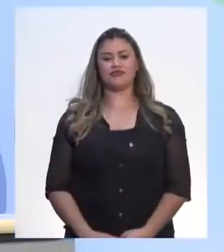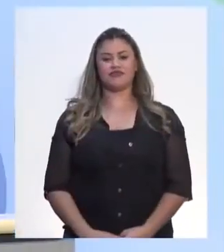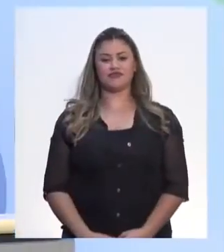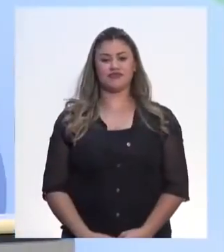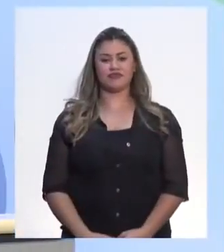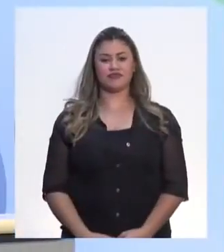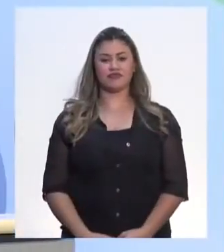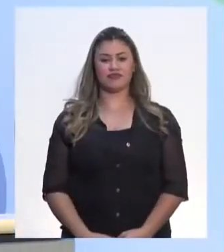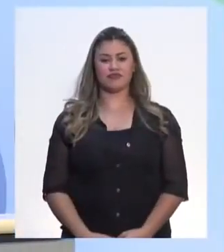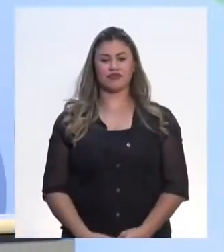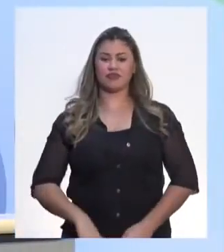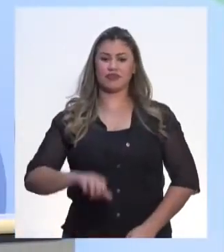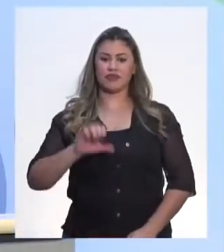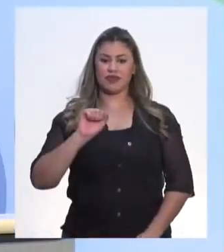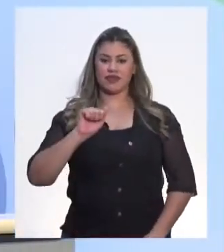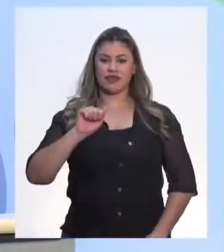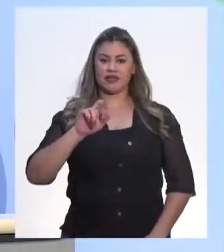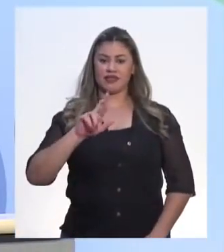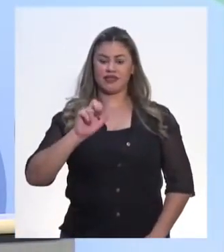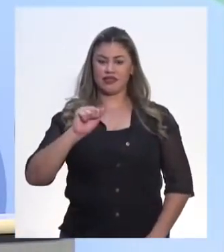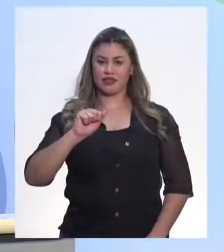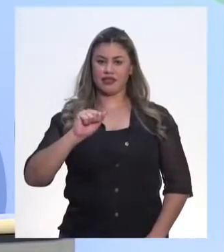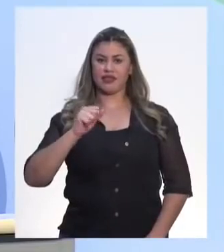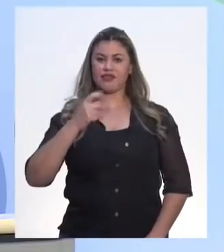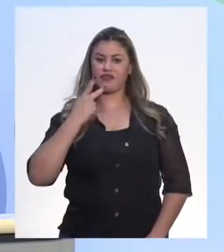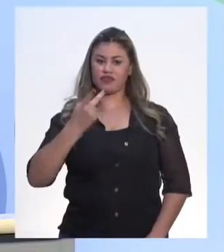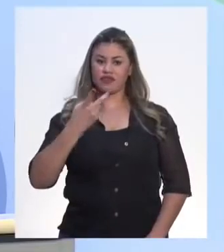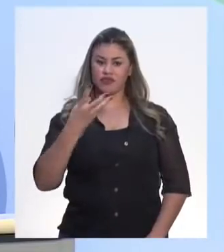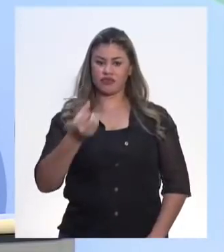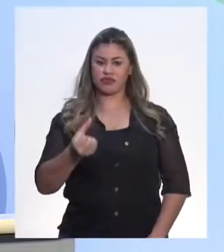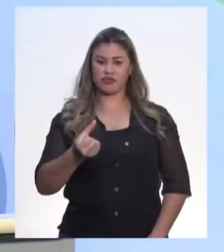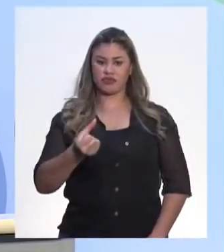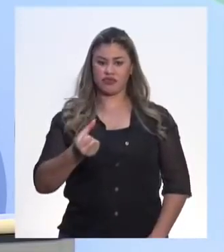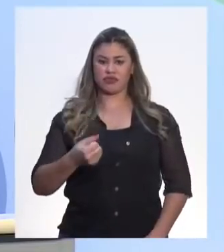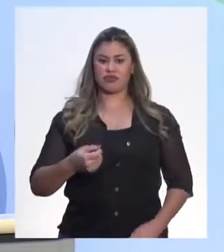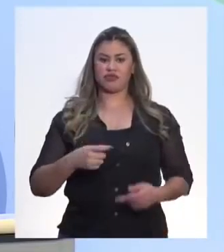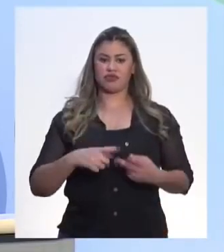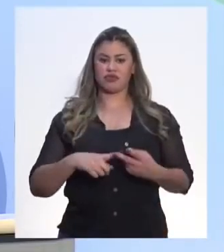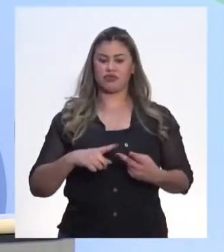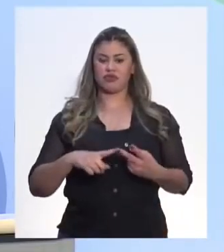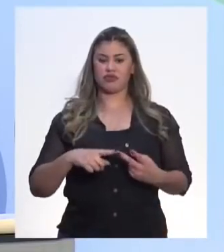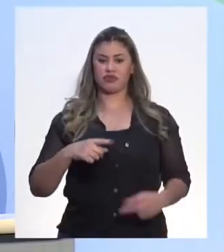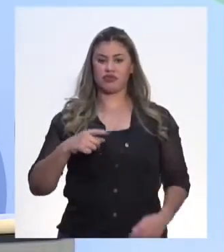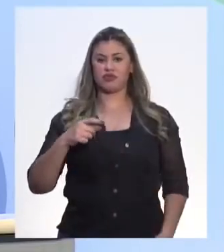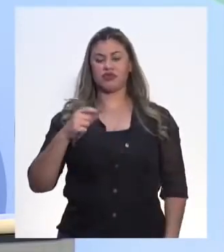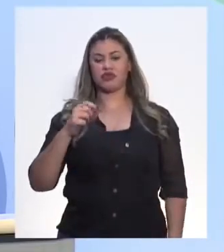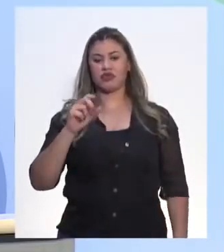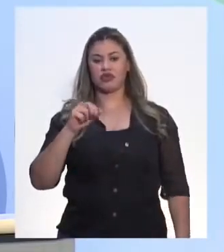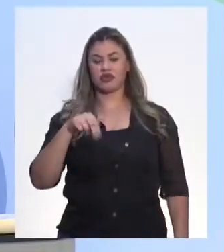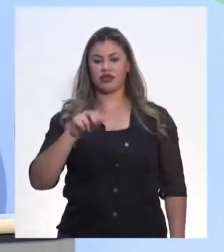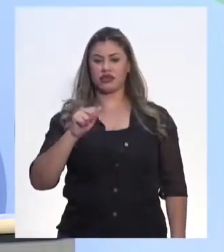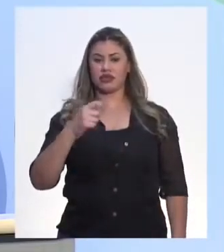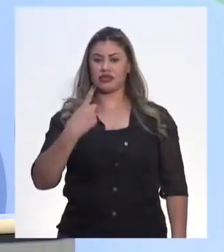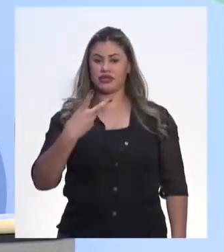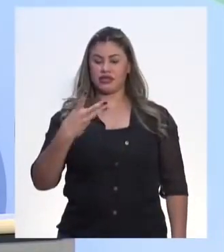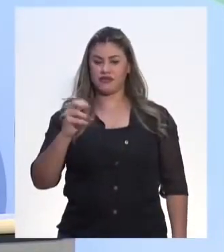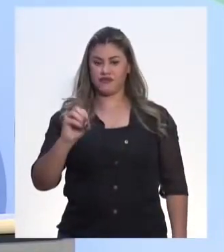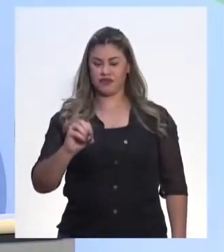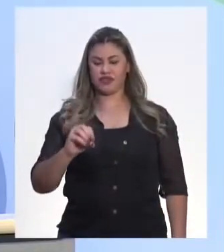aí. Mas a Sara, por exemplo, ela colocou 36, a Ana Helena 120,